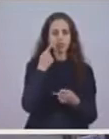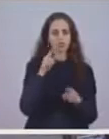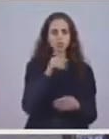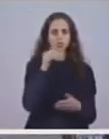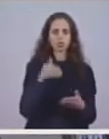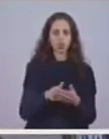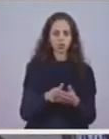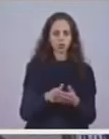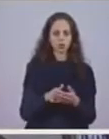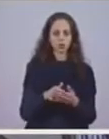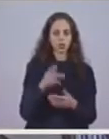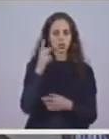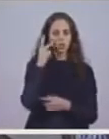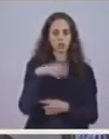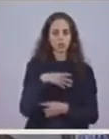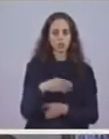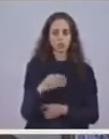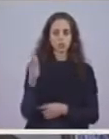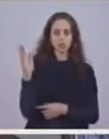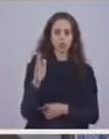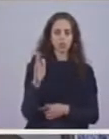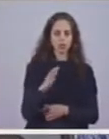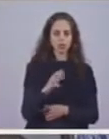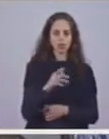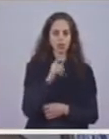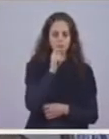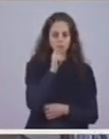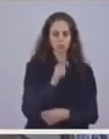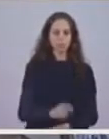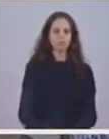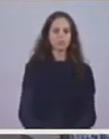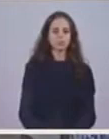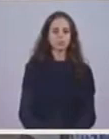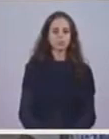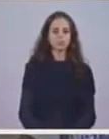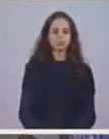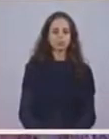dos mortos e a vida do mundo que há de vir. Amém.